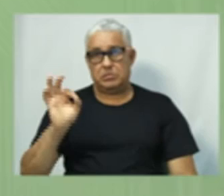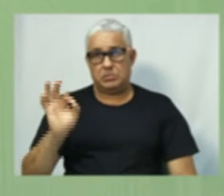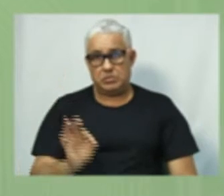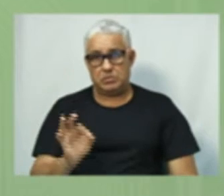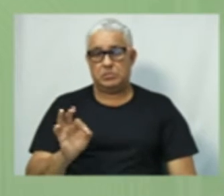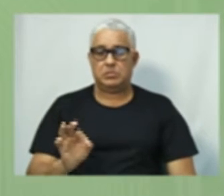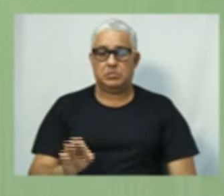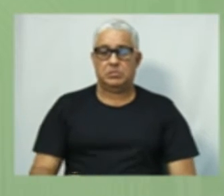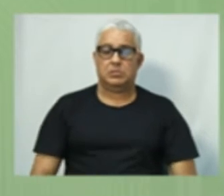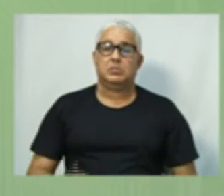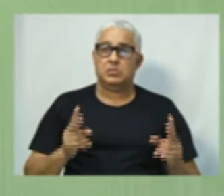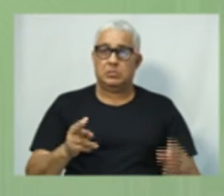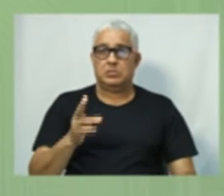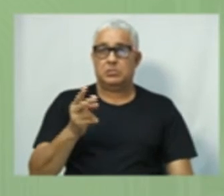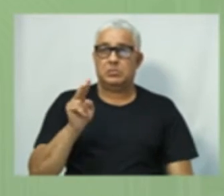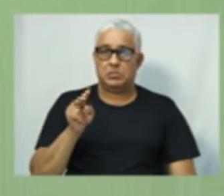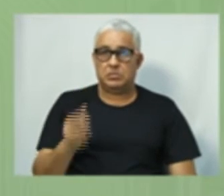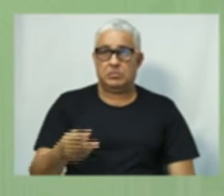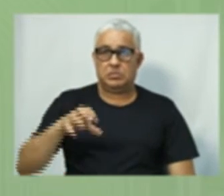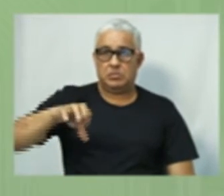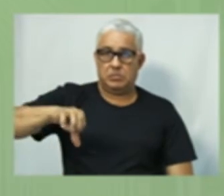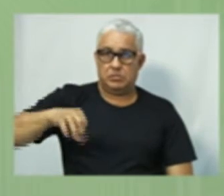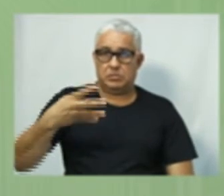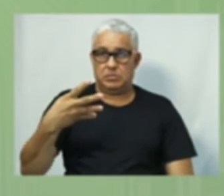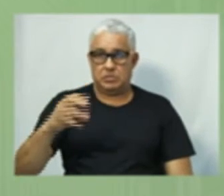3%. Valor total,